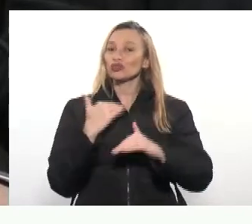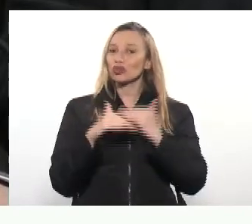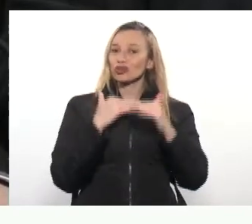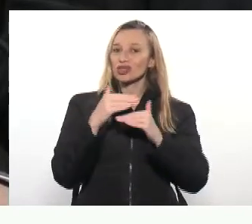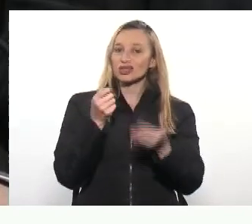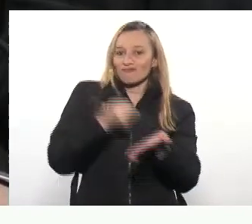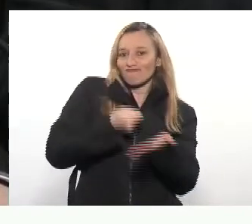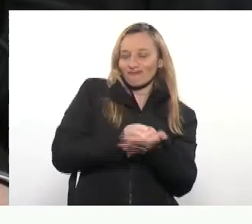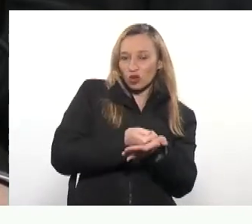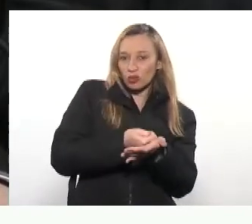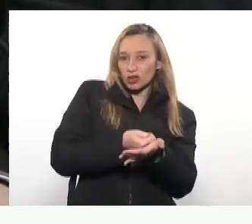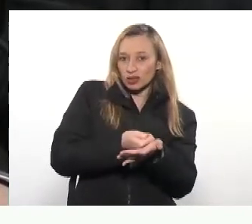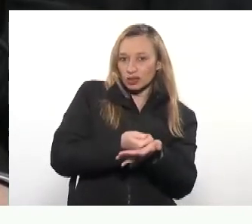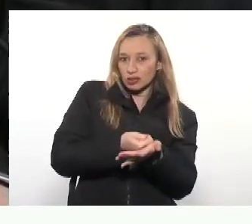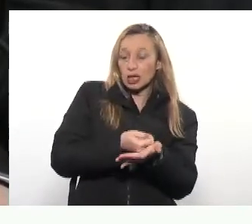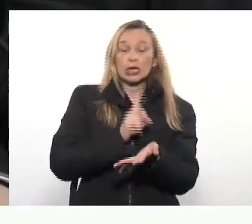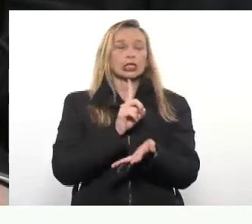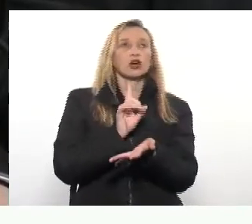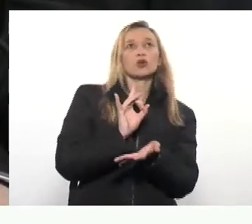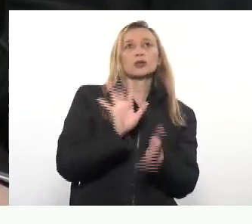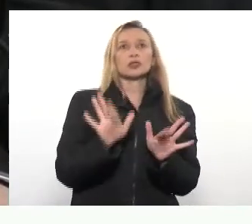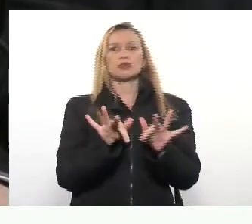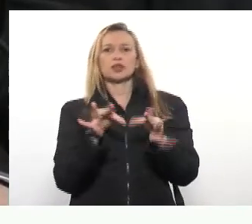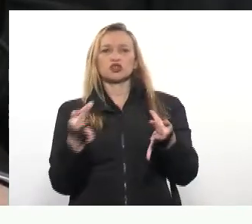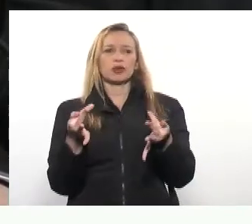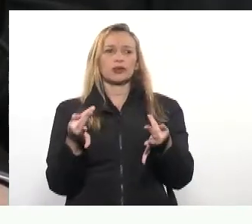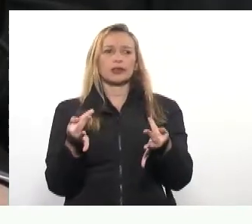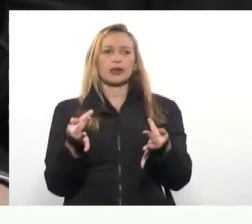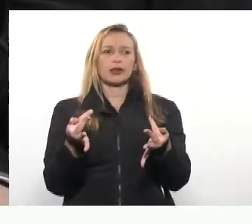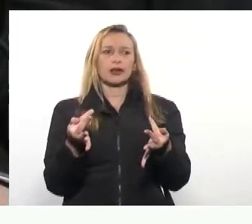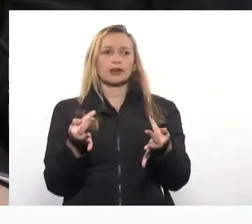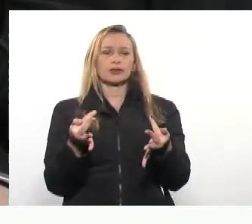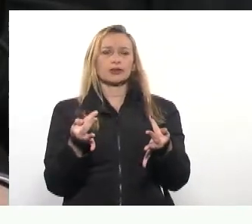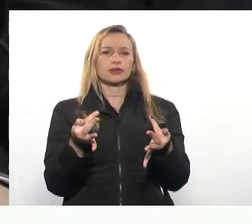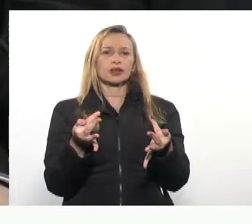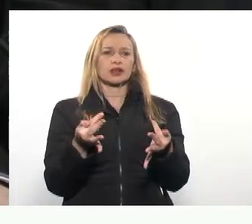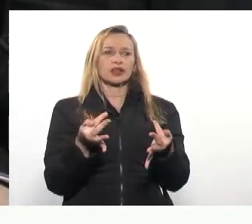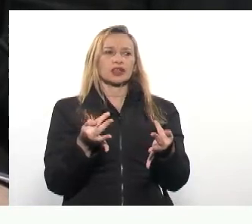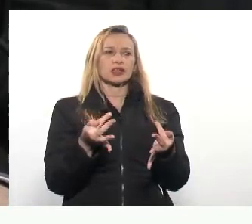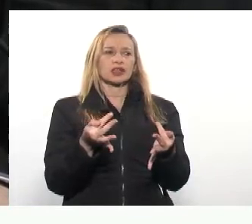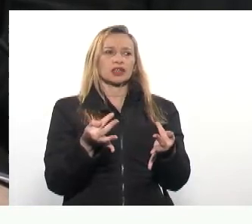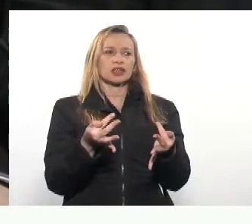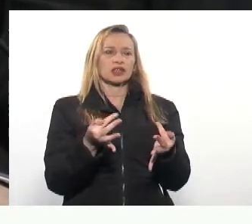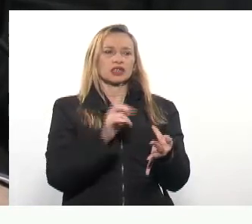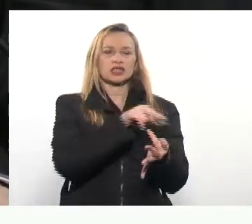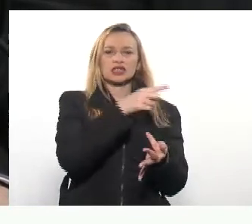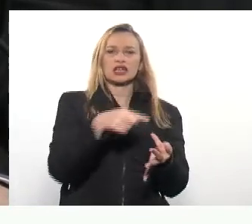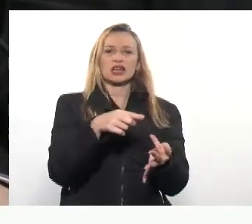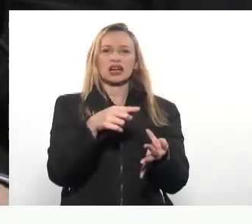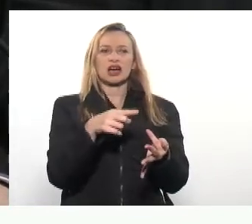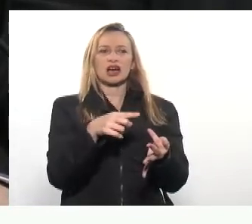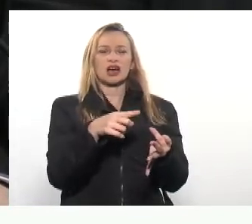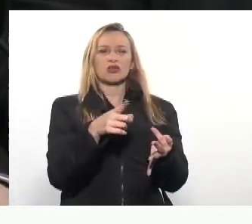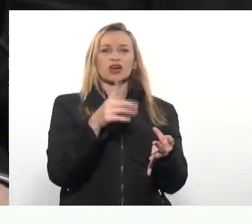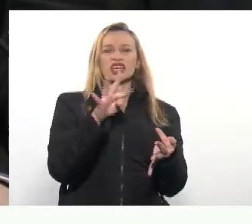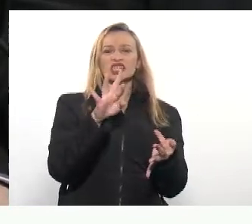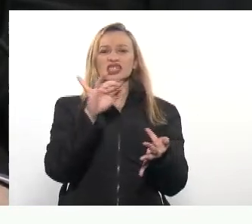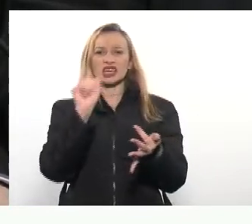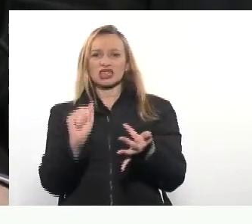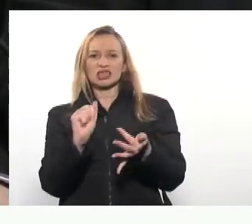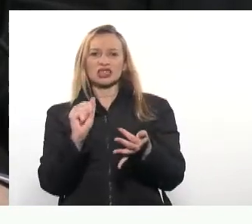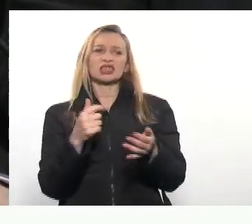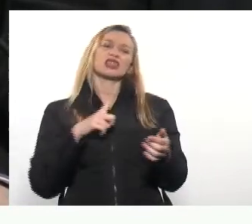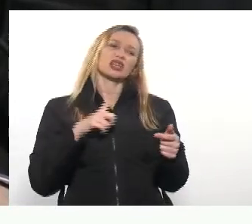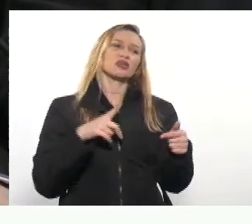cobrança, e não simplesmente abrindo mão de uma receita e que causaria prejuízo ao projeto de investimento que